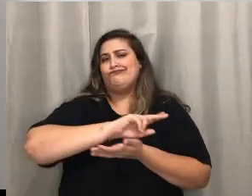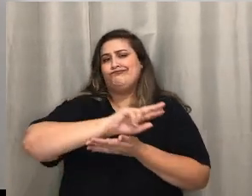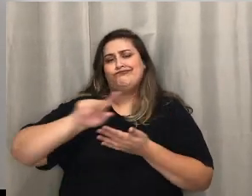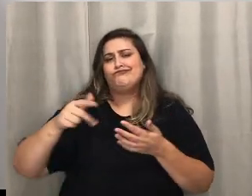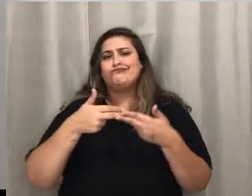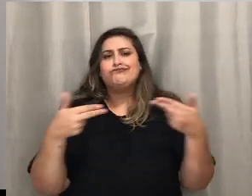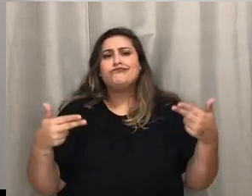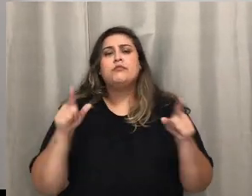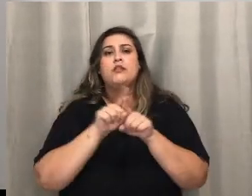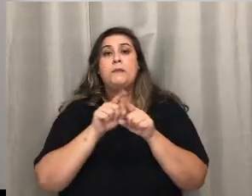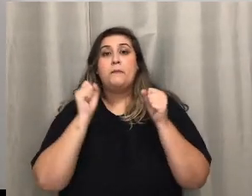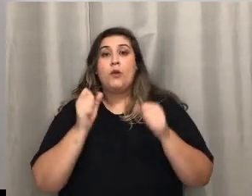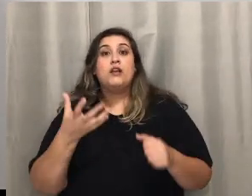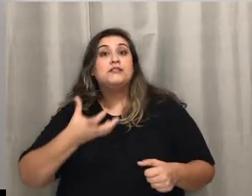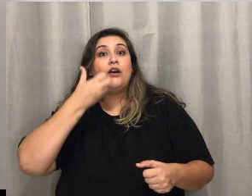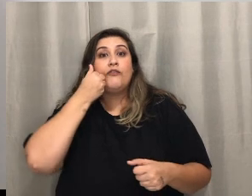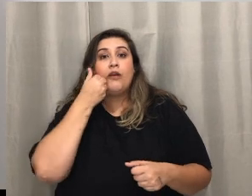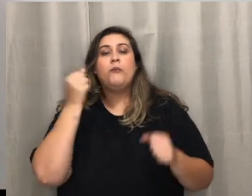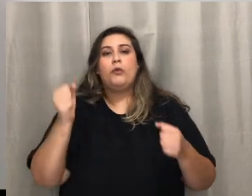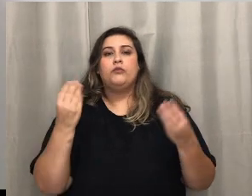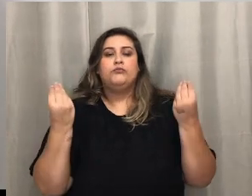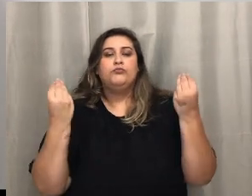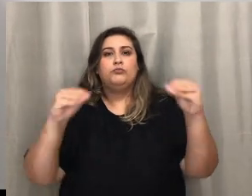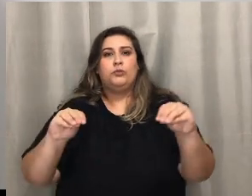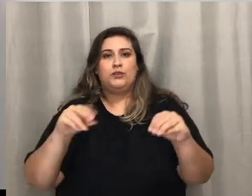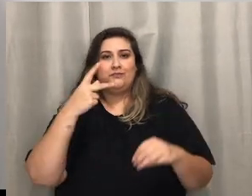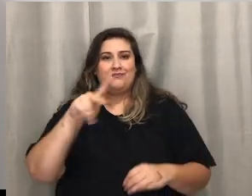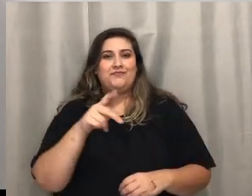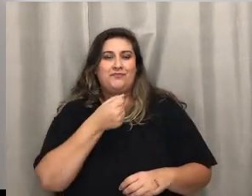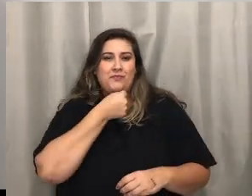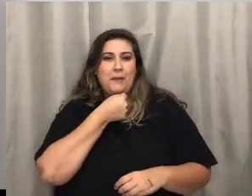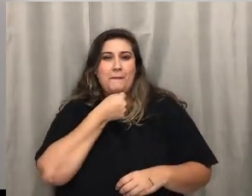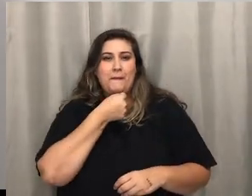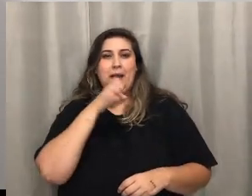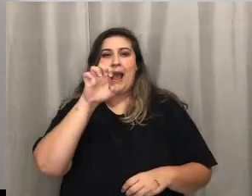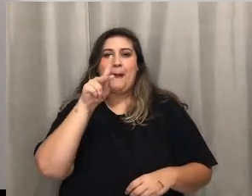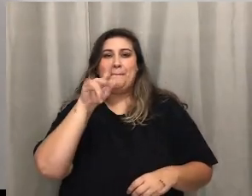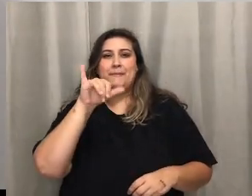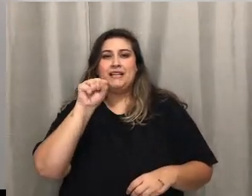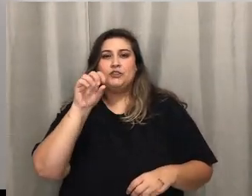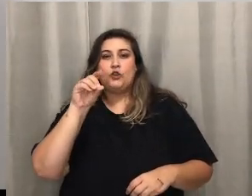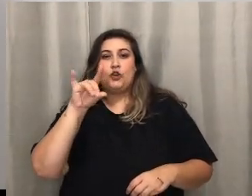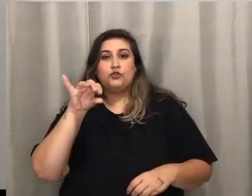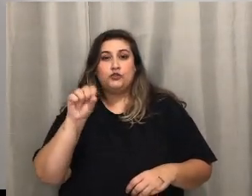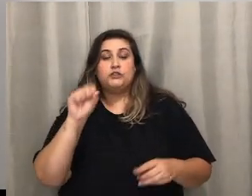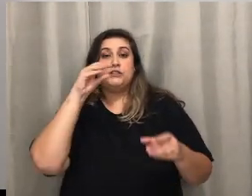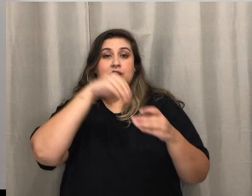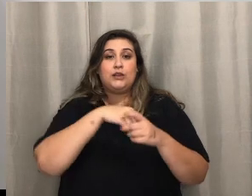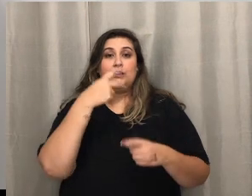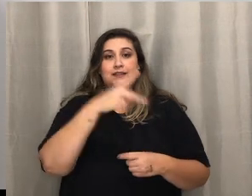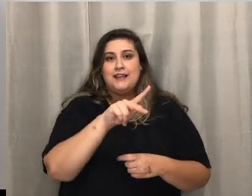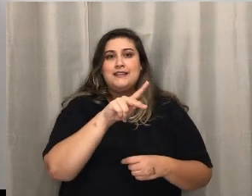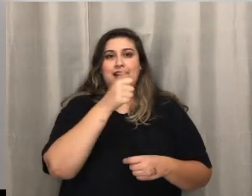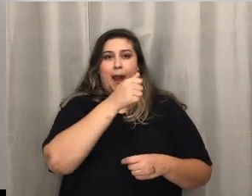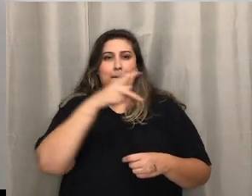também você pode armazenar, pode hospedar esses episódios por meio dessa plataforma que é